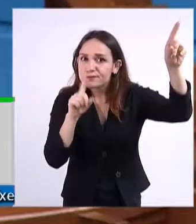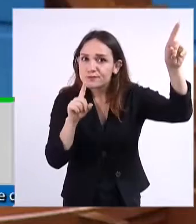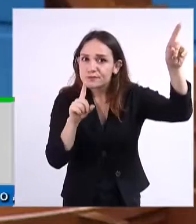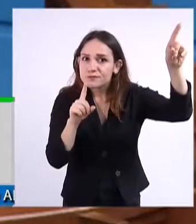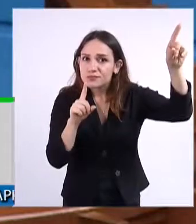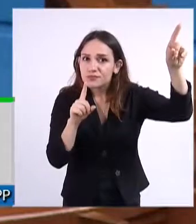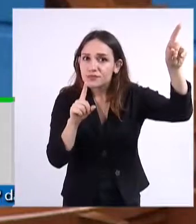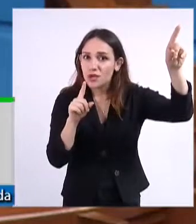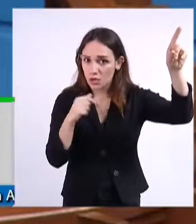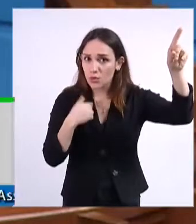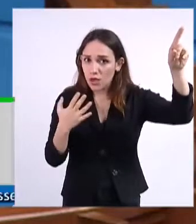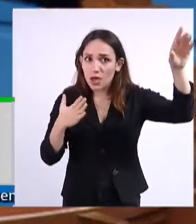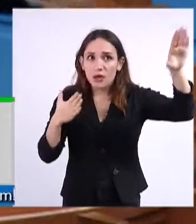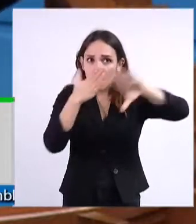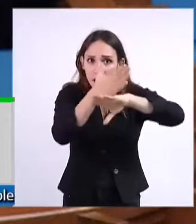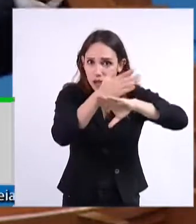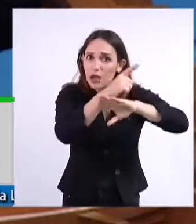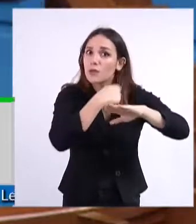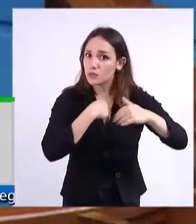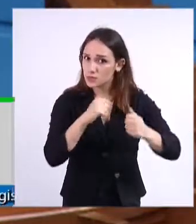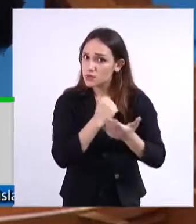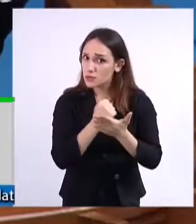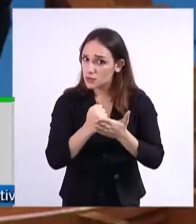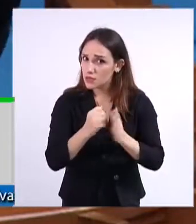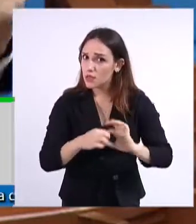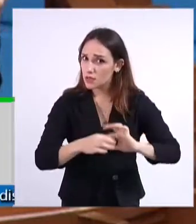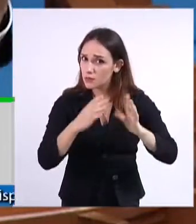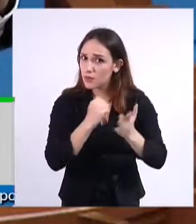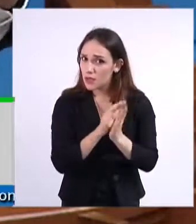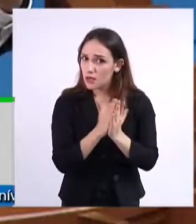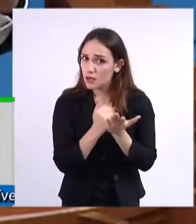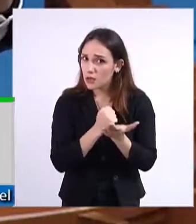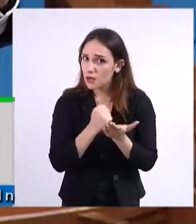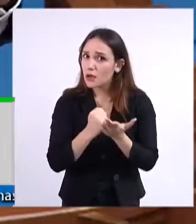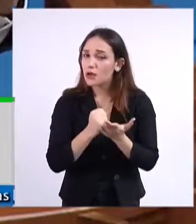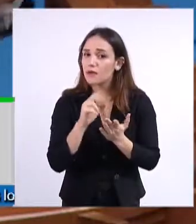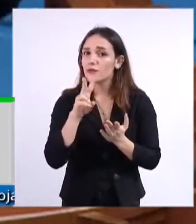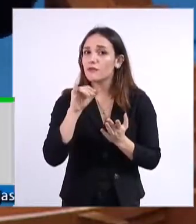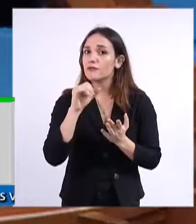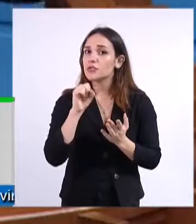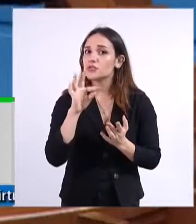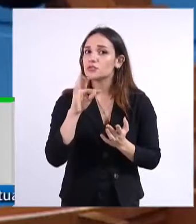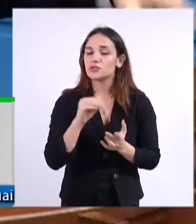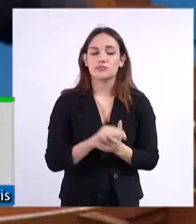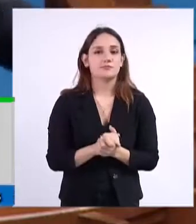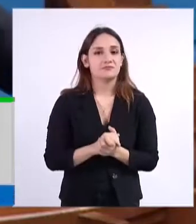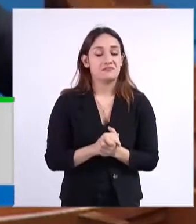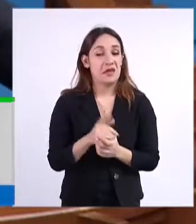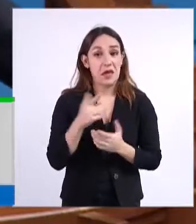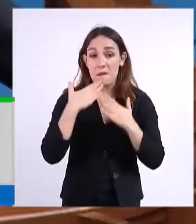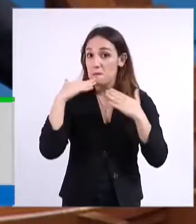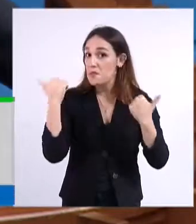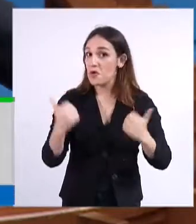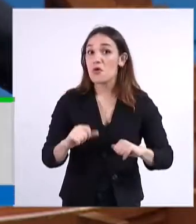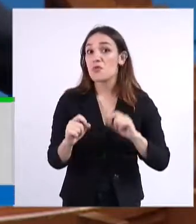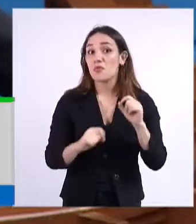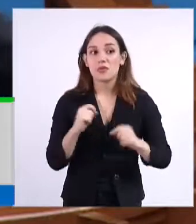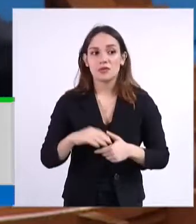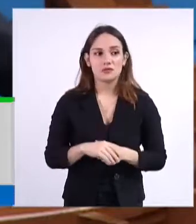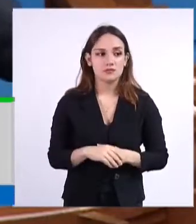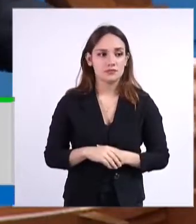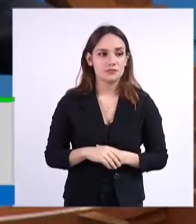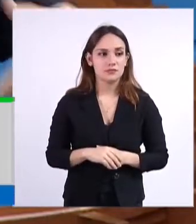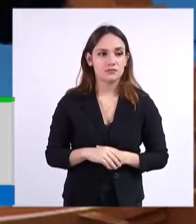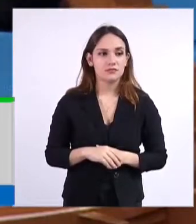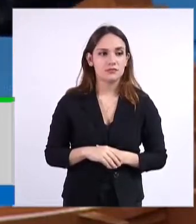de visto. Aí, para completar a barbaridade que ele fez, ele fala